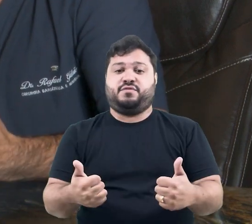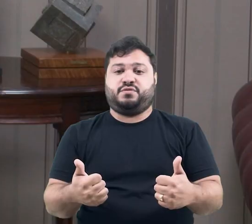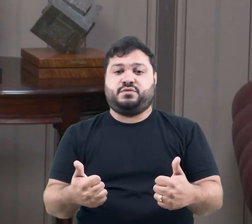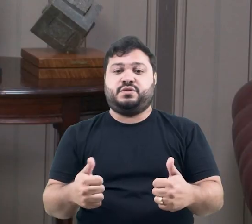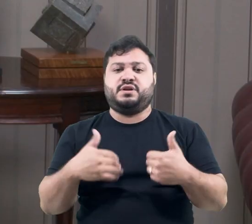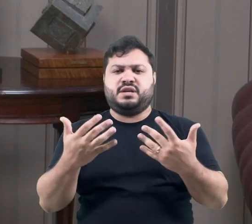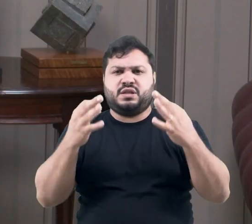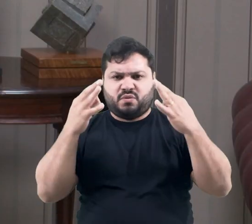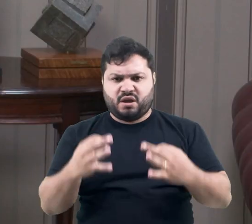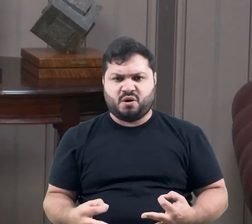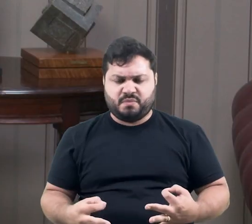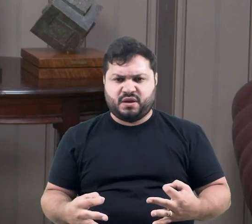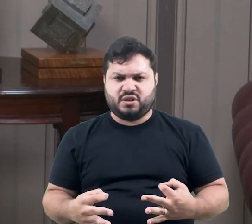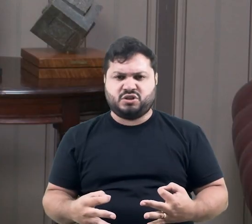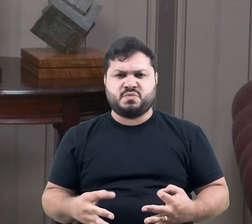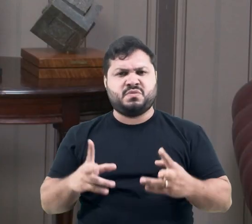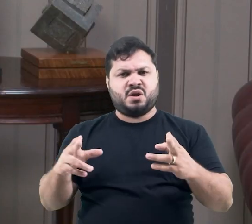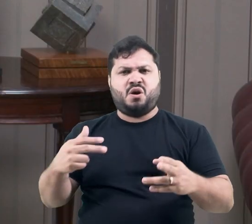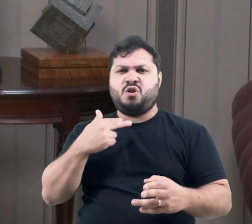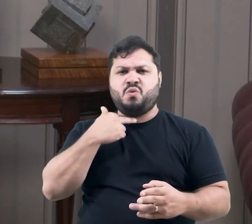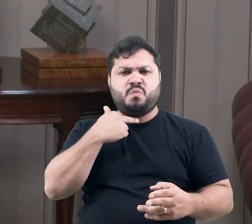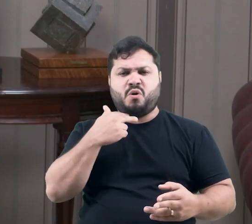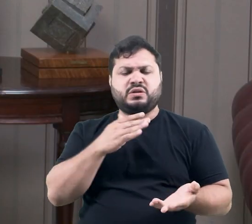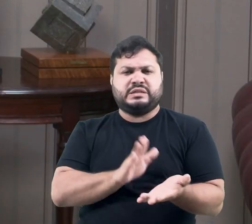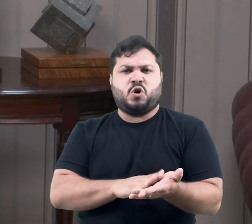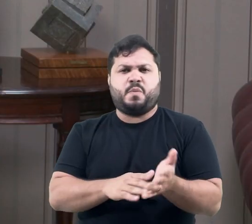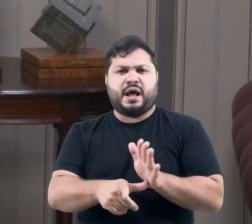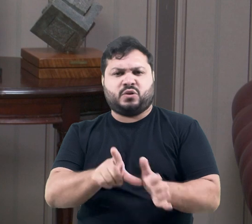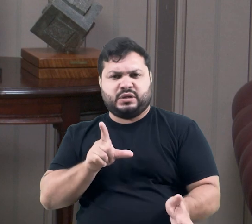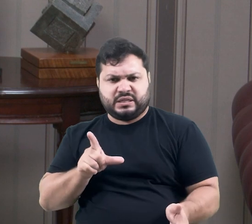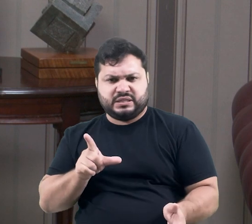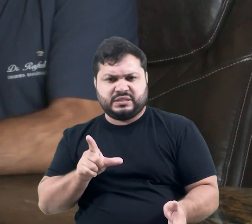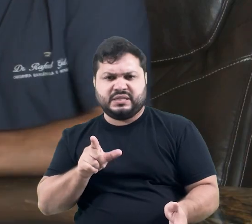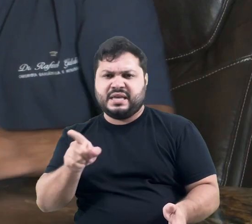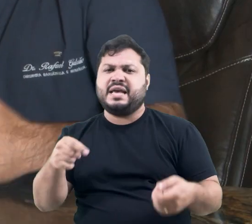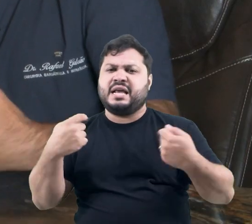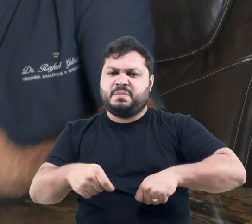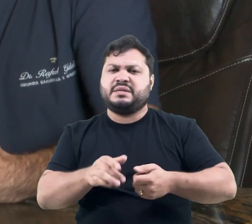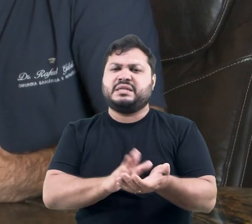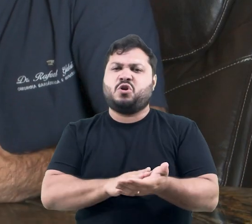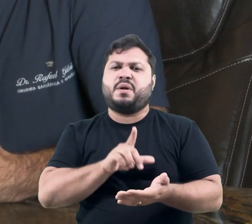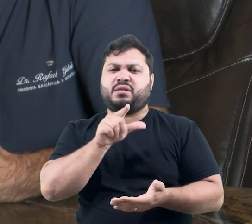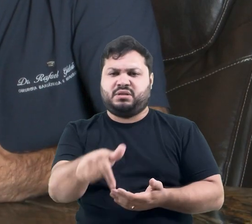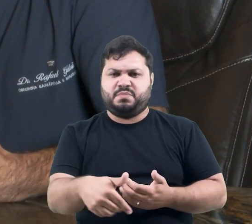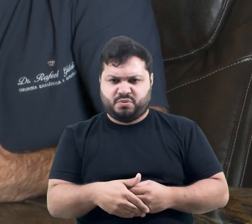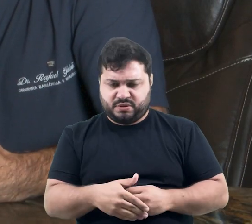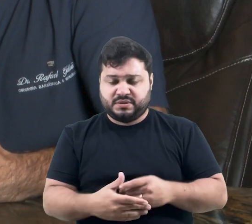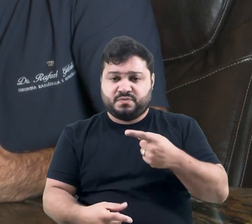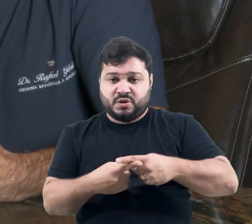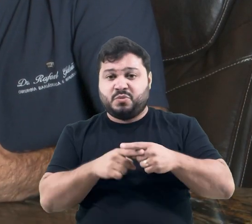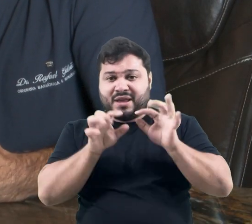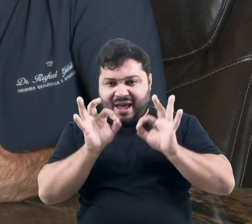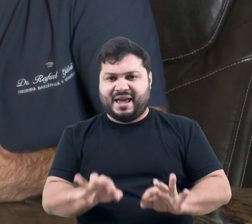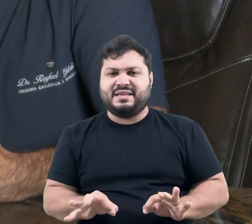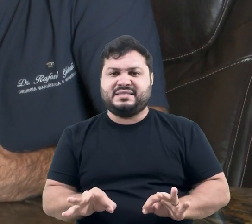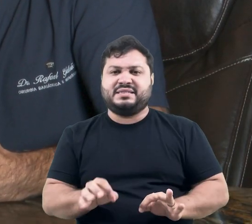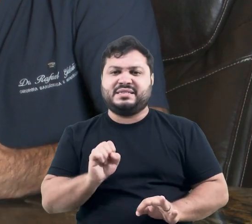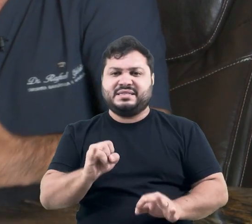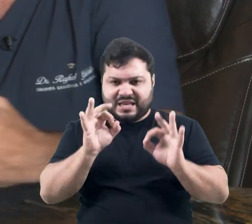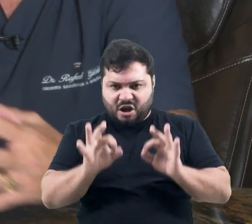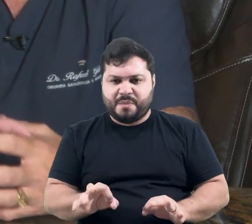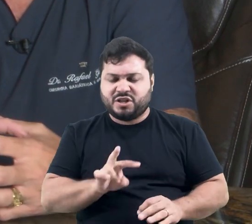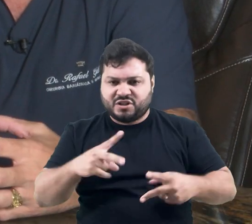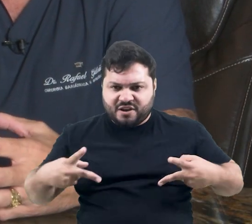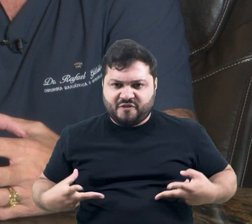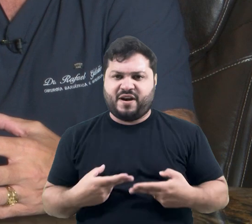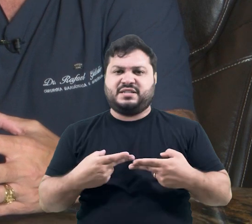favor. Então, realmente, assim como ele não pode ser cobrado antes, ele deve ser cobrado depois. Porque aí sim, se ele